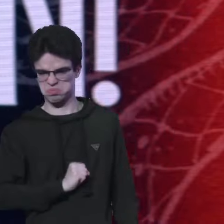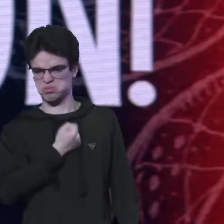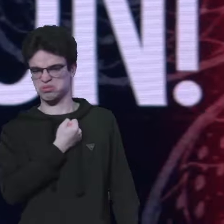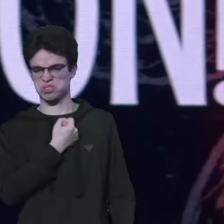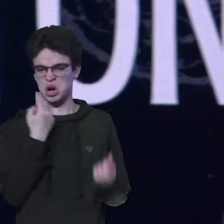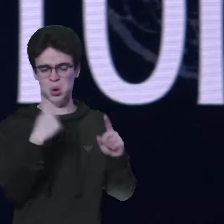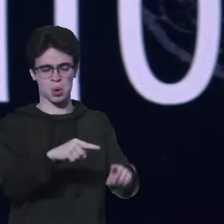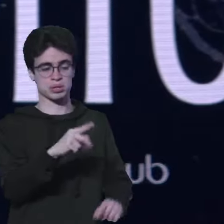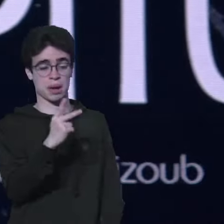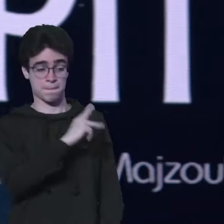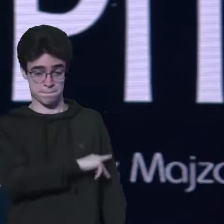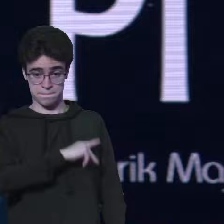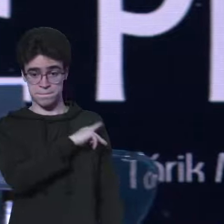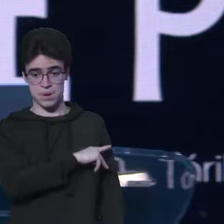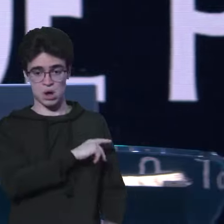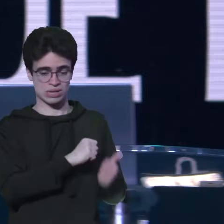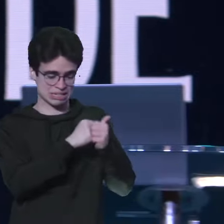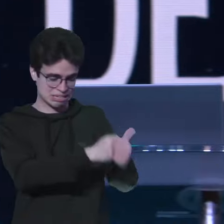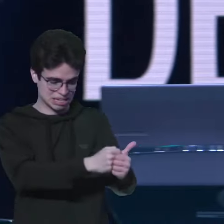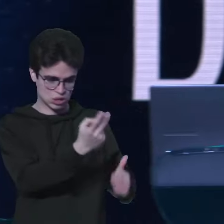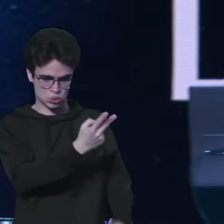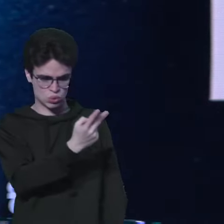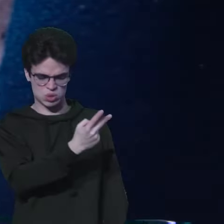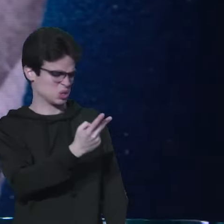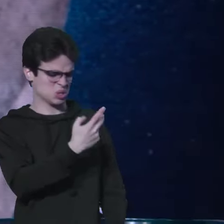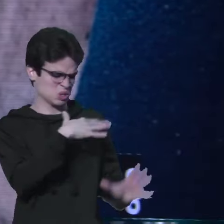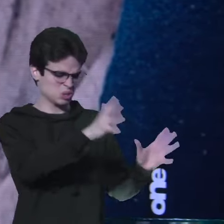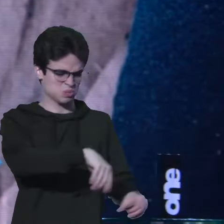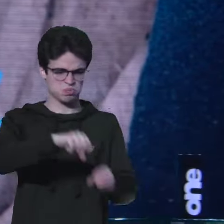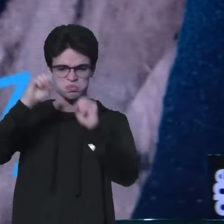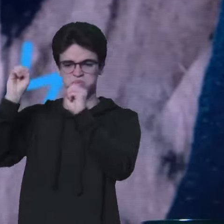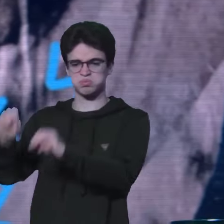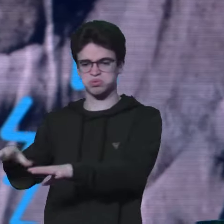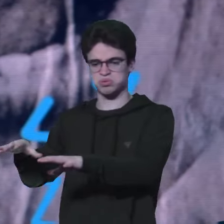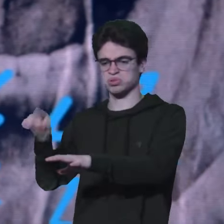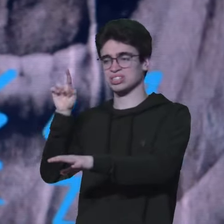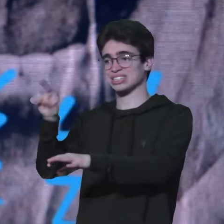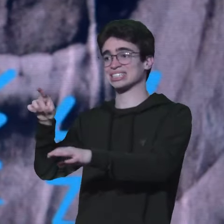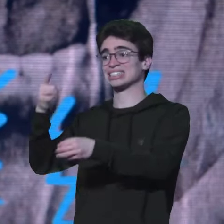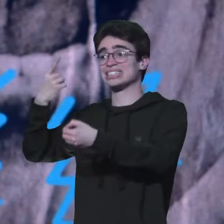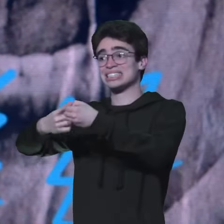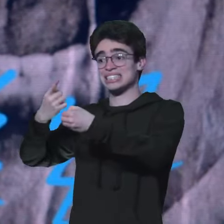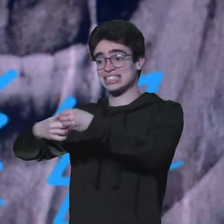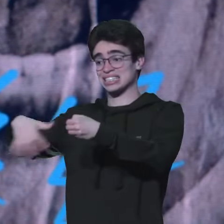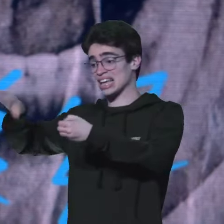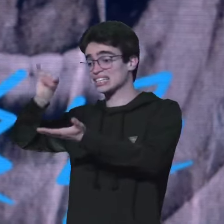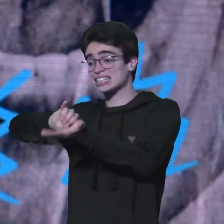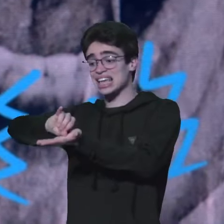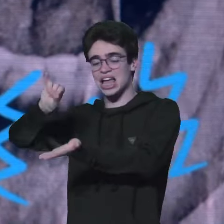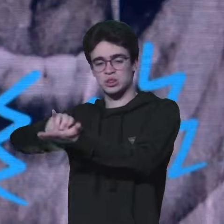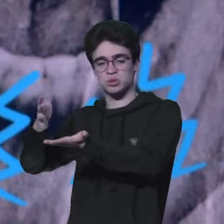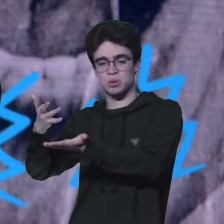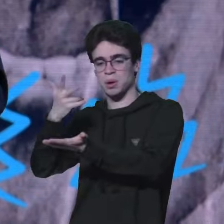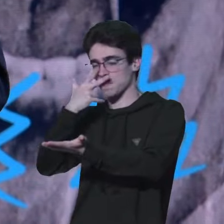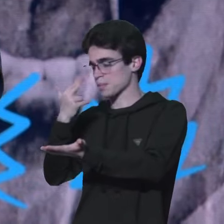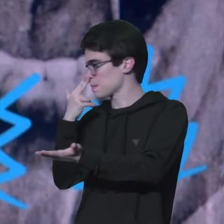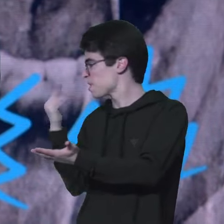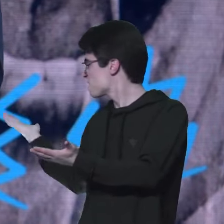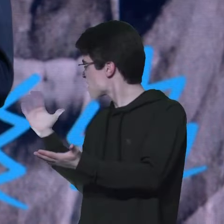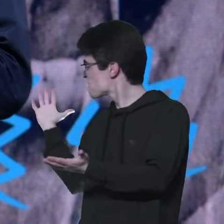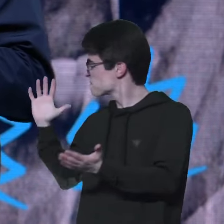Silas, arrastam eles para o centro da cidade e começam a agitar uma multidão contra Paulo e Silas, dizendo que